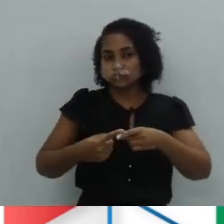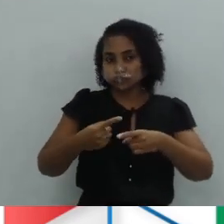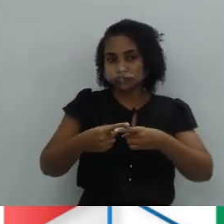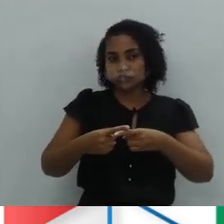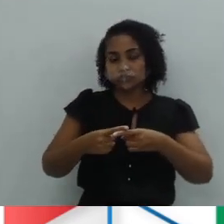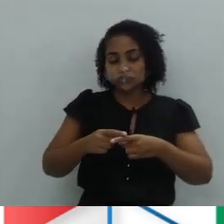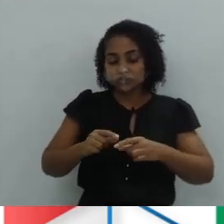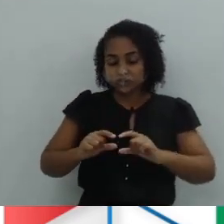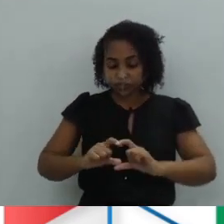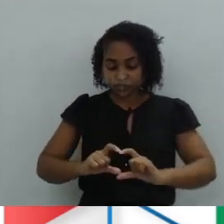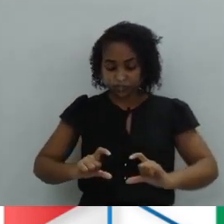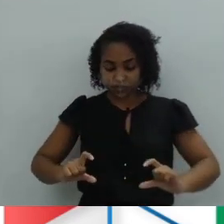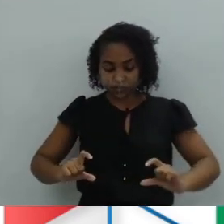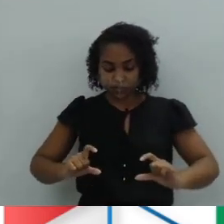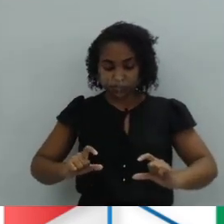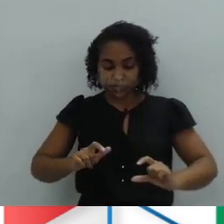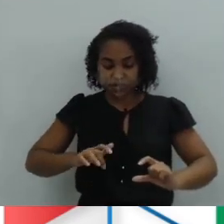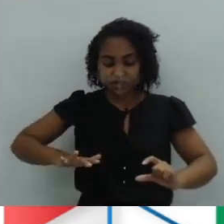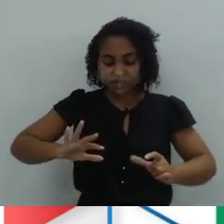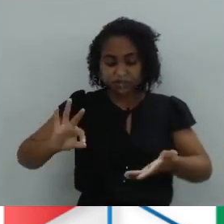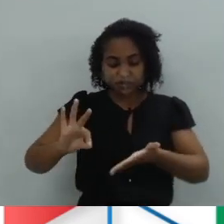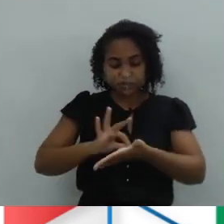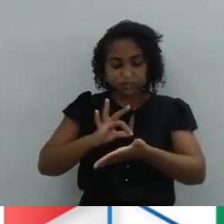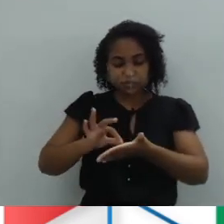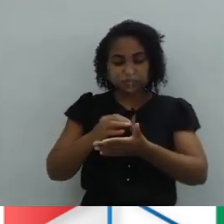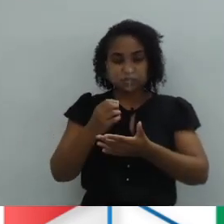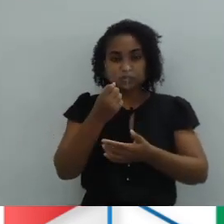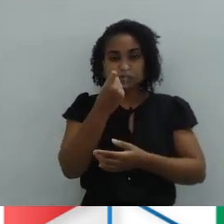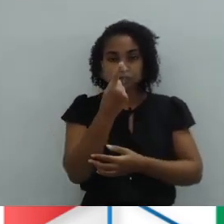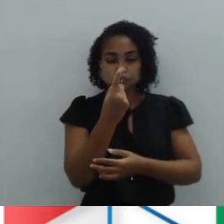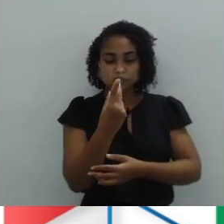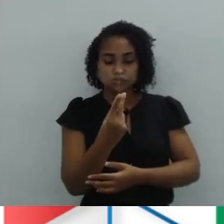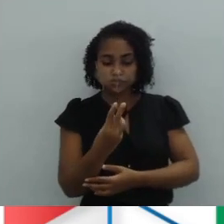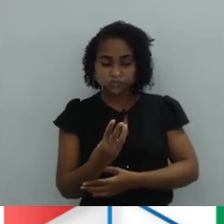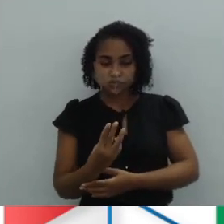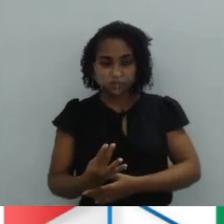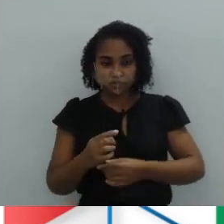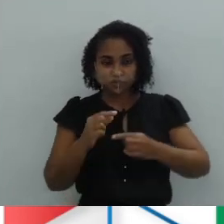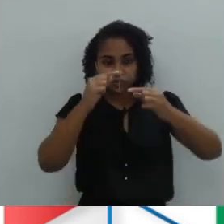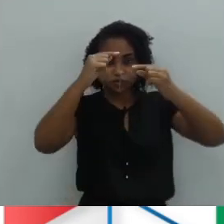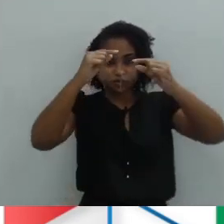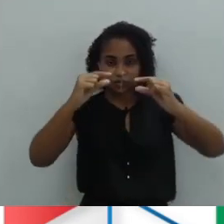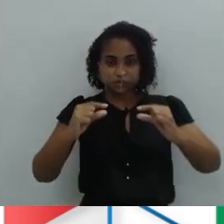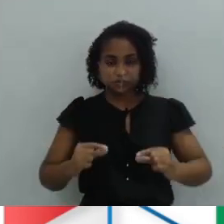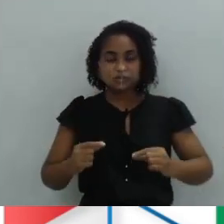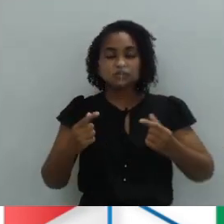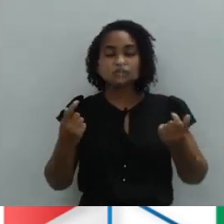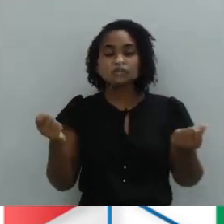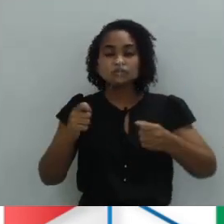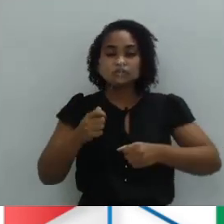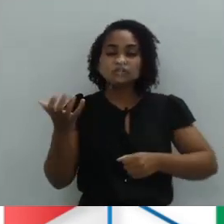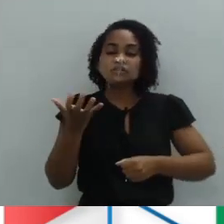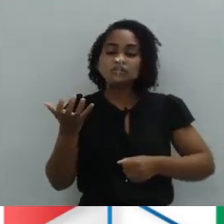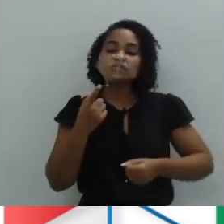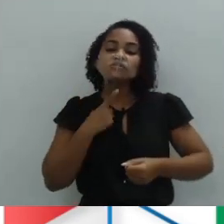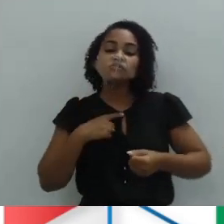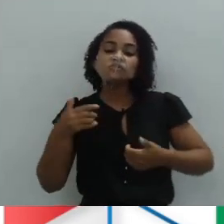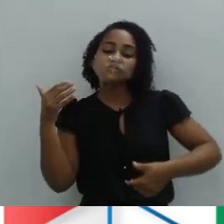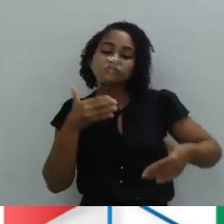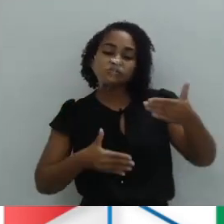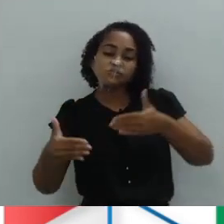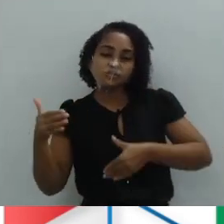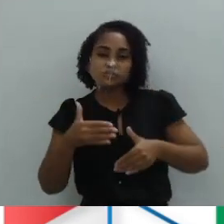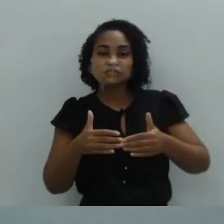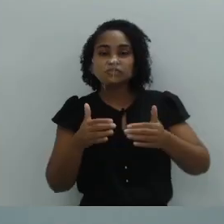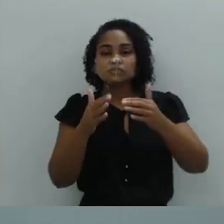de assinaturas, linhas enumeradas, né, para a assinatura das pessoas que desejam participar da